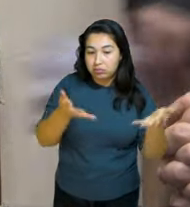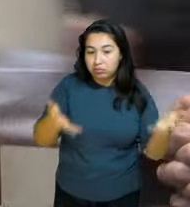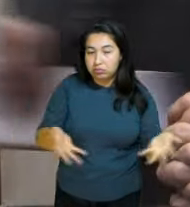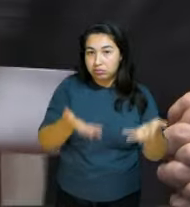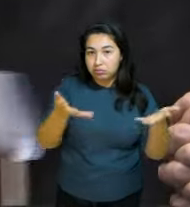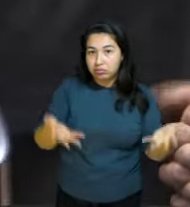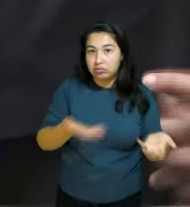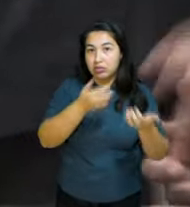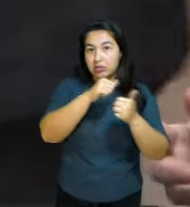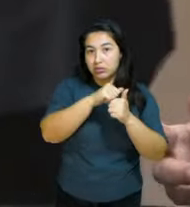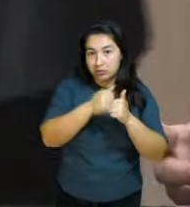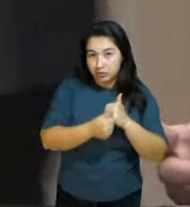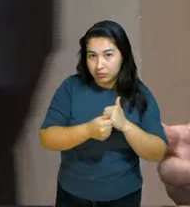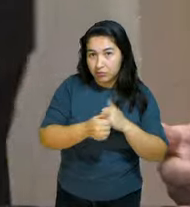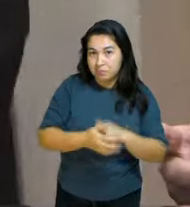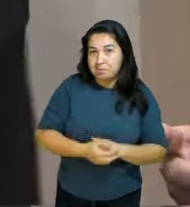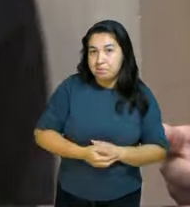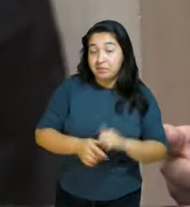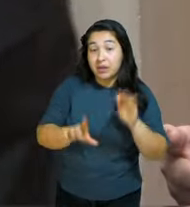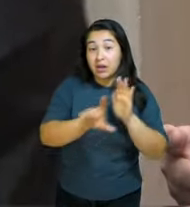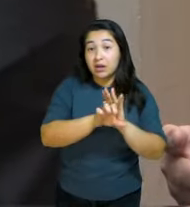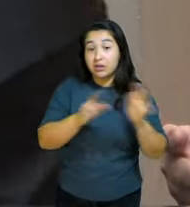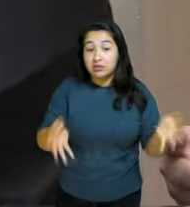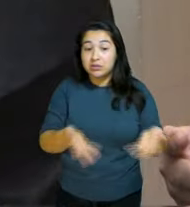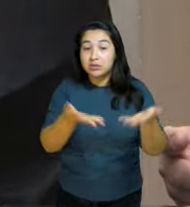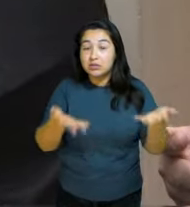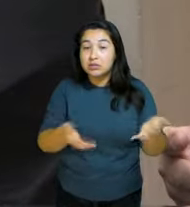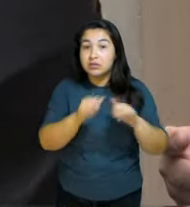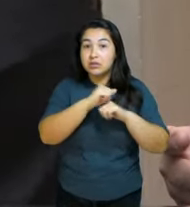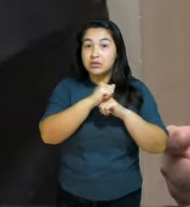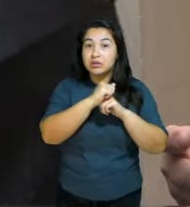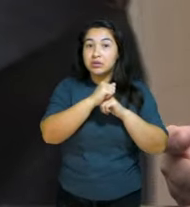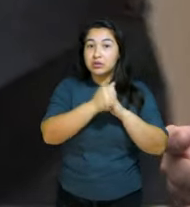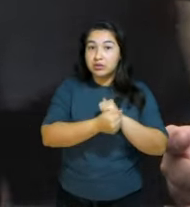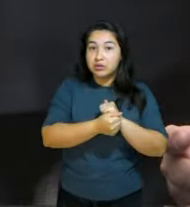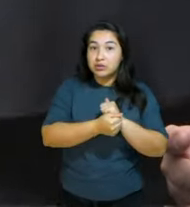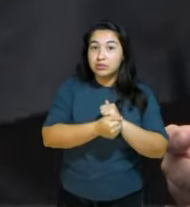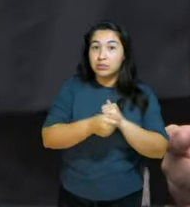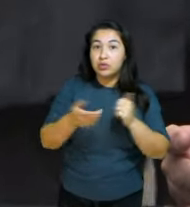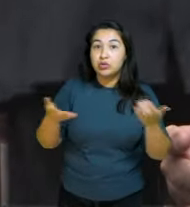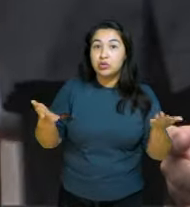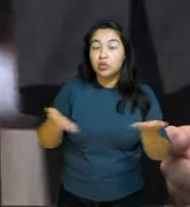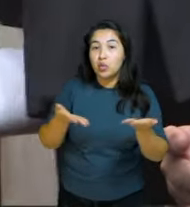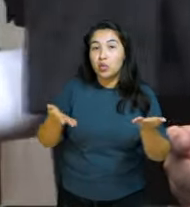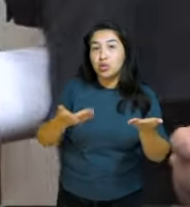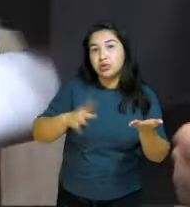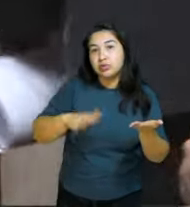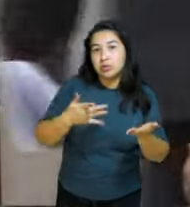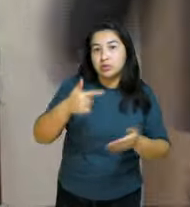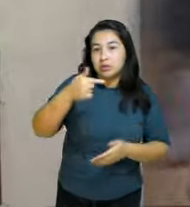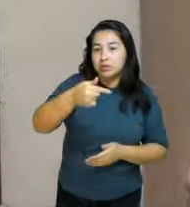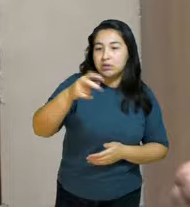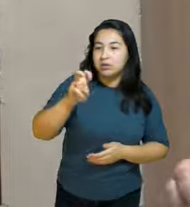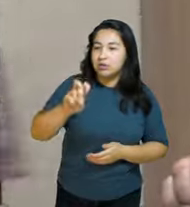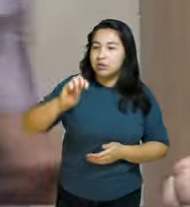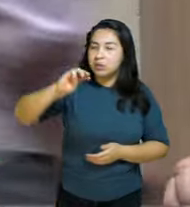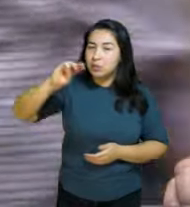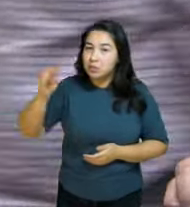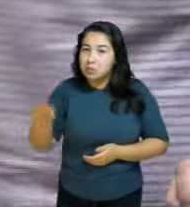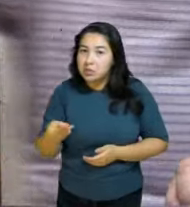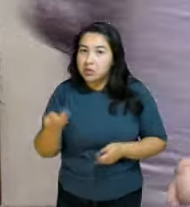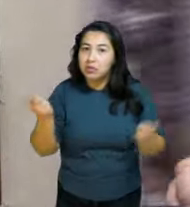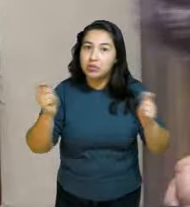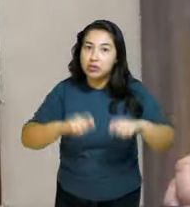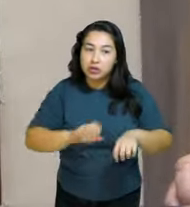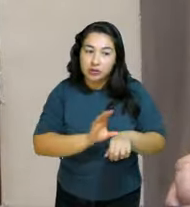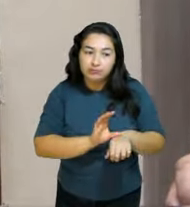Essa regulamentação da lei de incentivo do esporte, ela vai trazer da ordem, hoje, por baixo, 75 milhões.